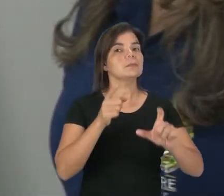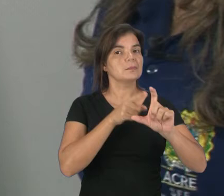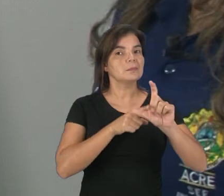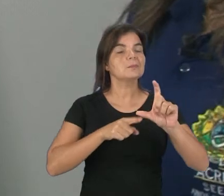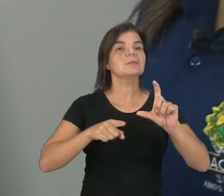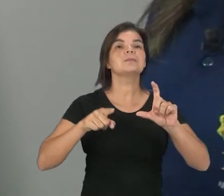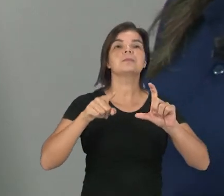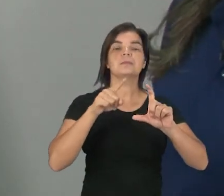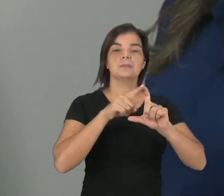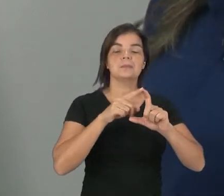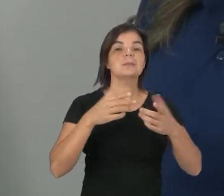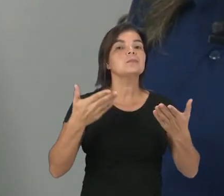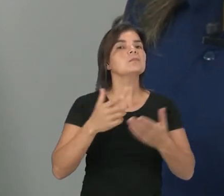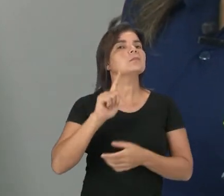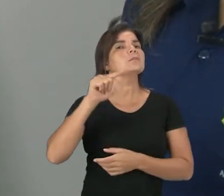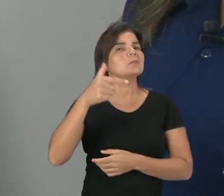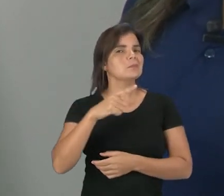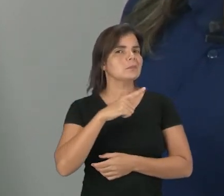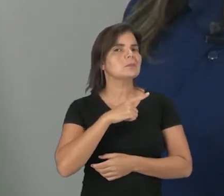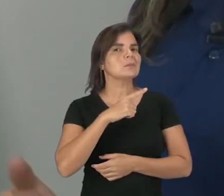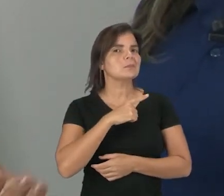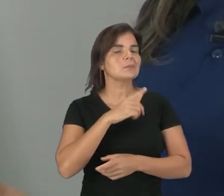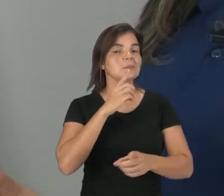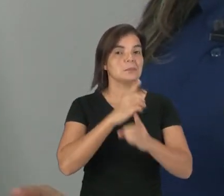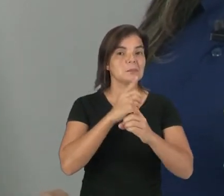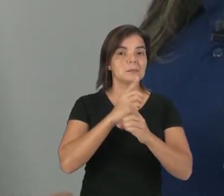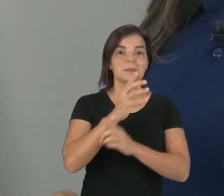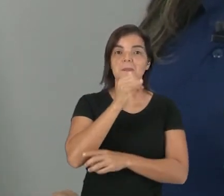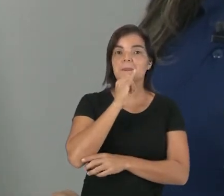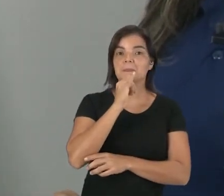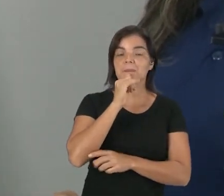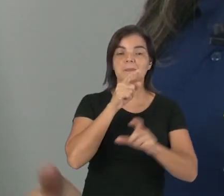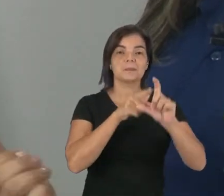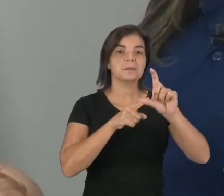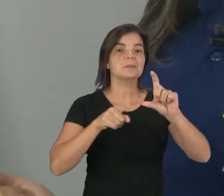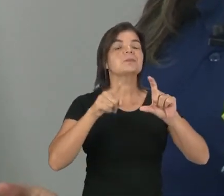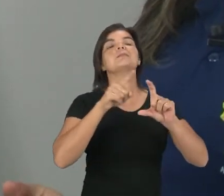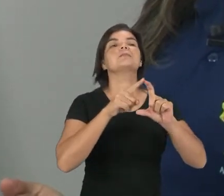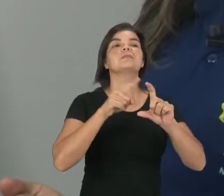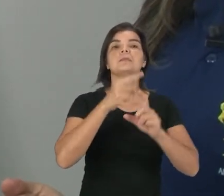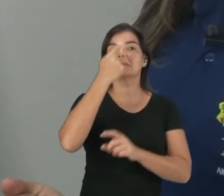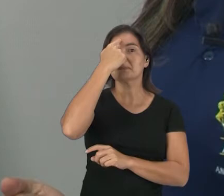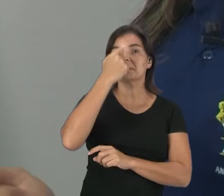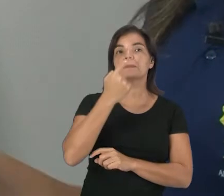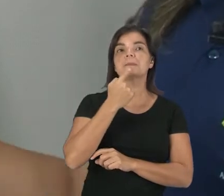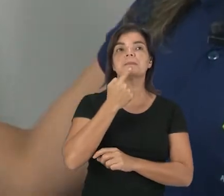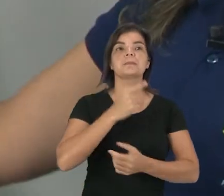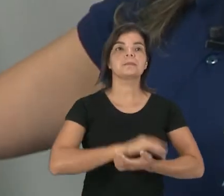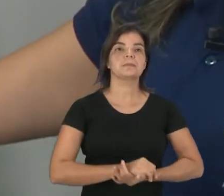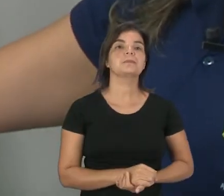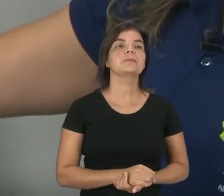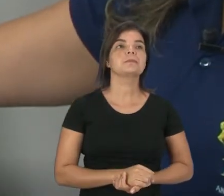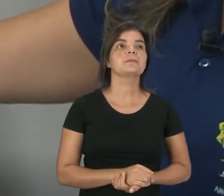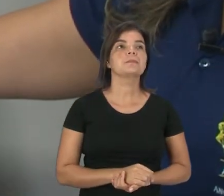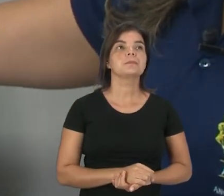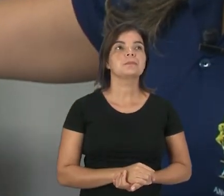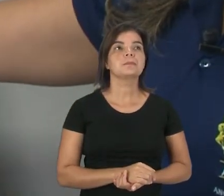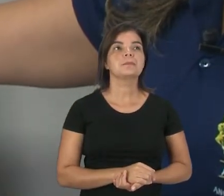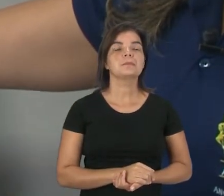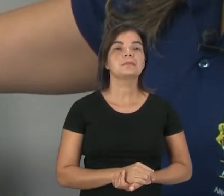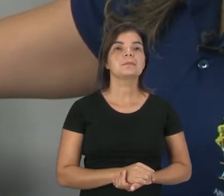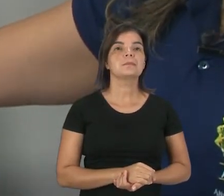esfera, não é mesmo? E onde mais conseguimos encontrar exemplos de corpos redondos nessas imagens? Temos